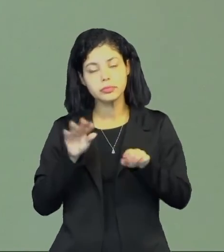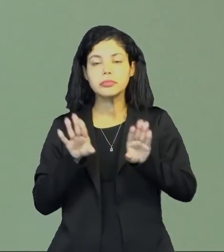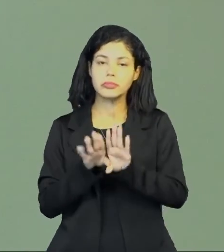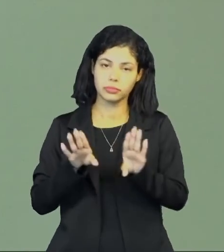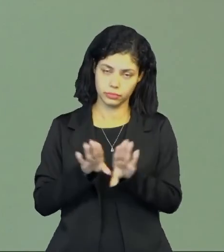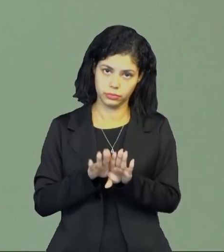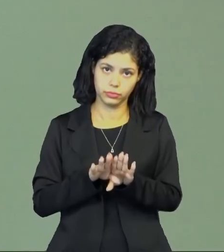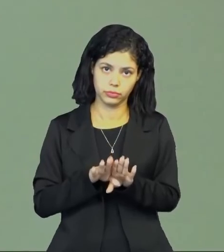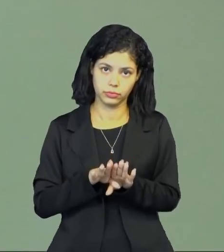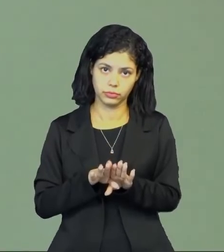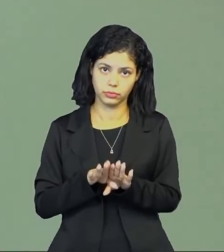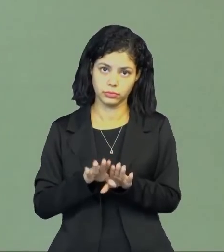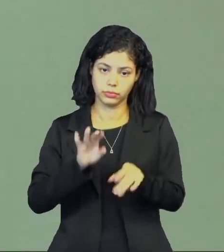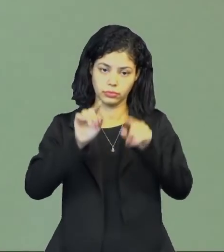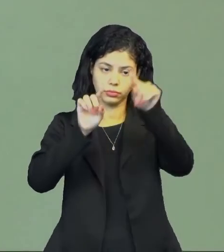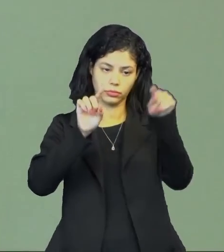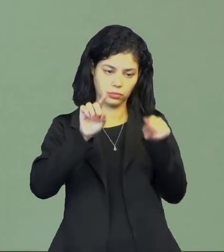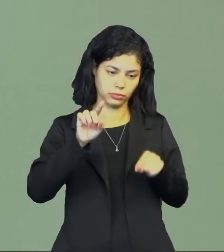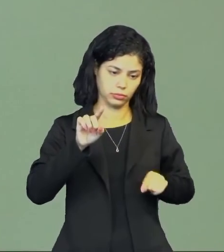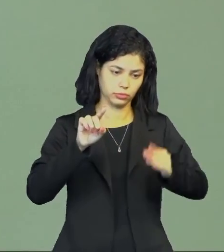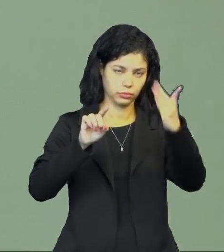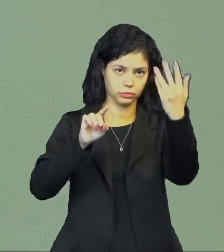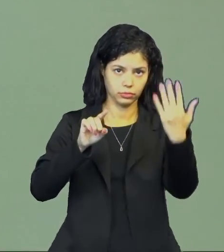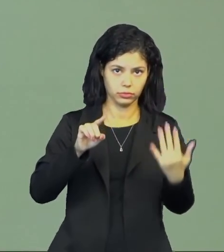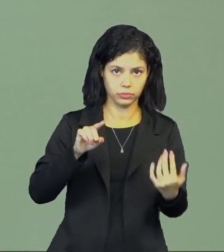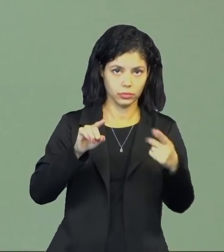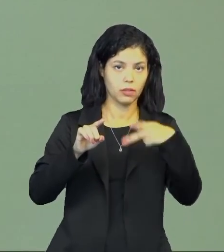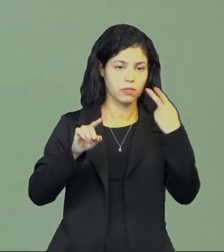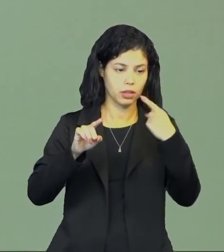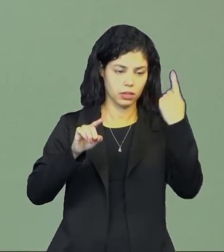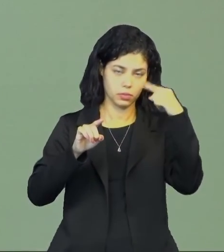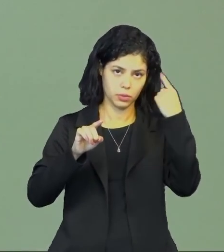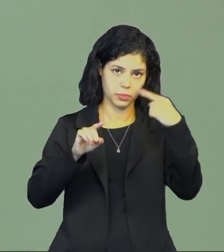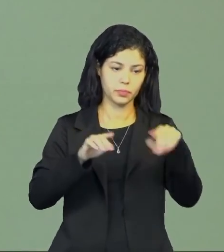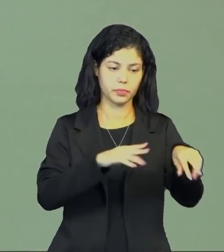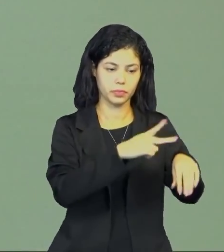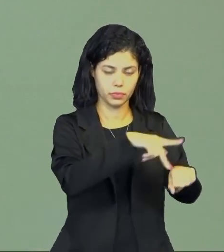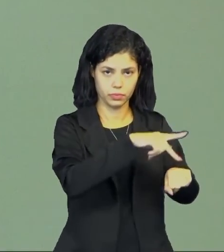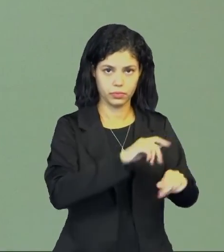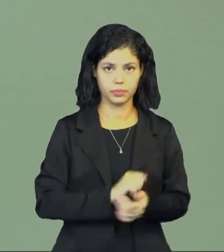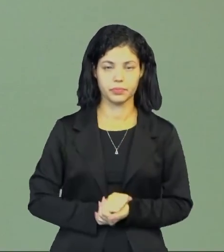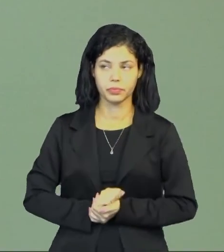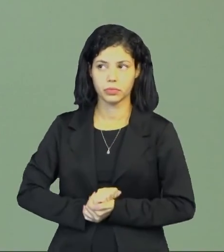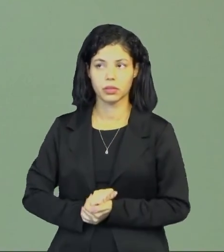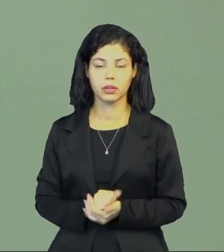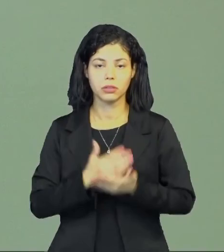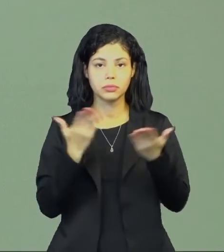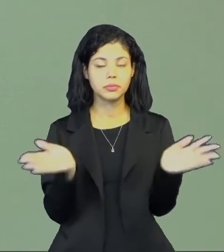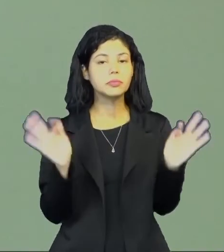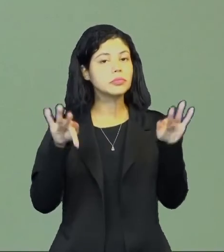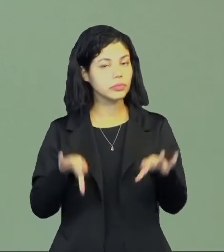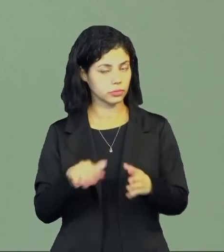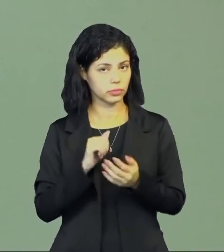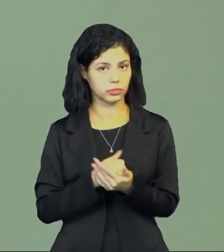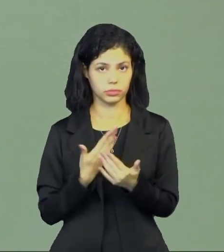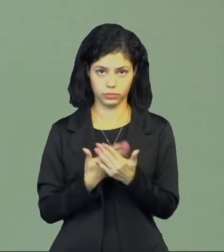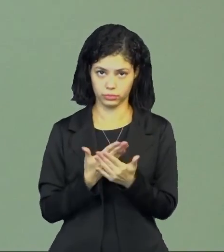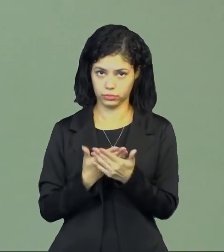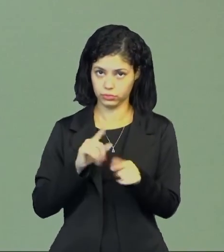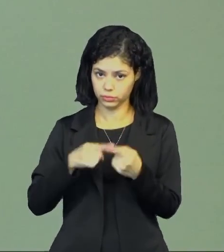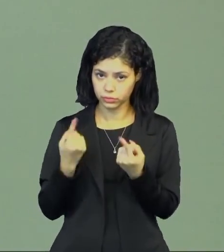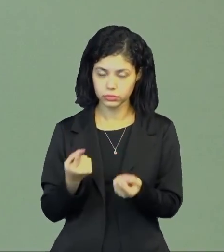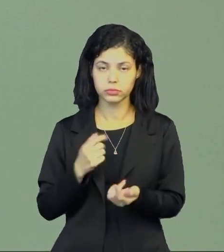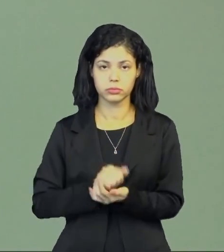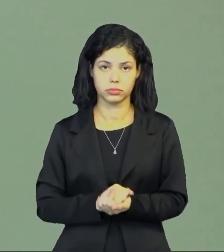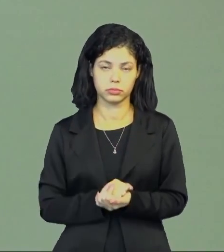também fronteira com esses países que falam espanhol, galera. Mas no demais é isso. E aqui chegamos, galera, ao final de mais